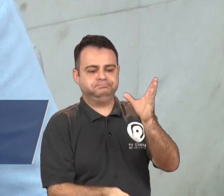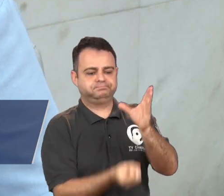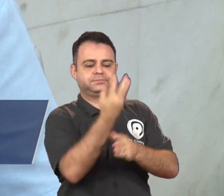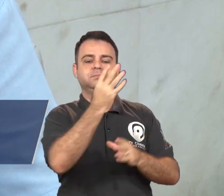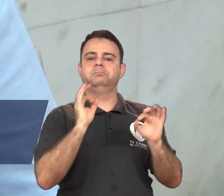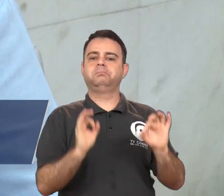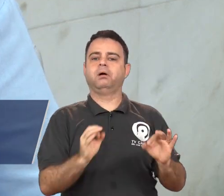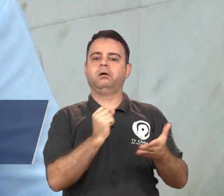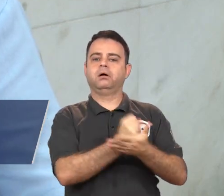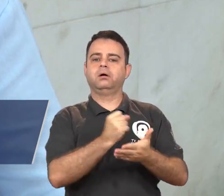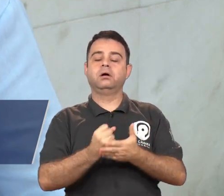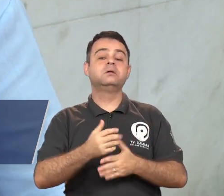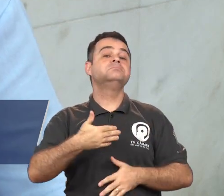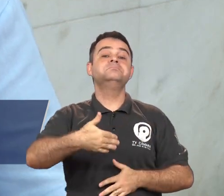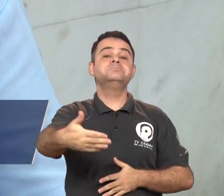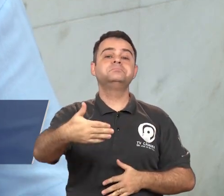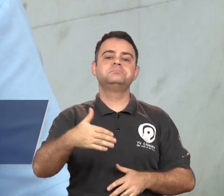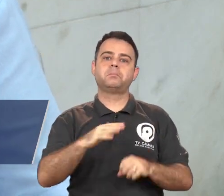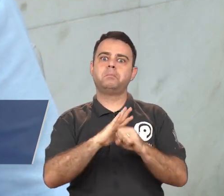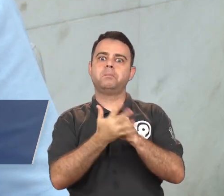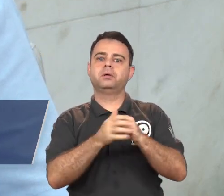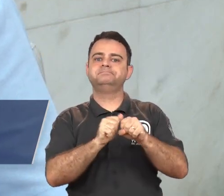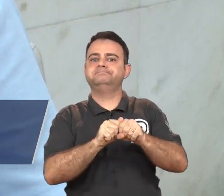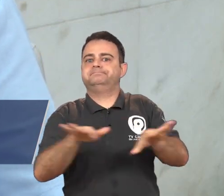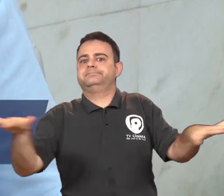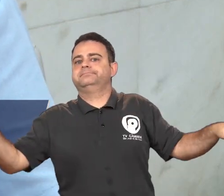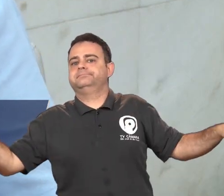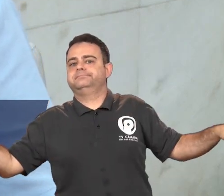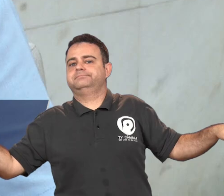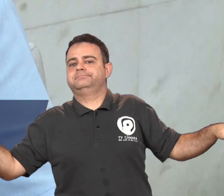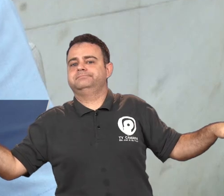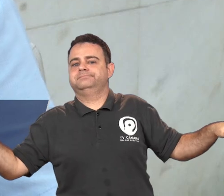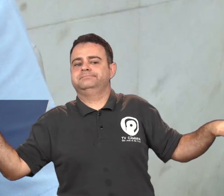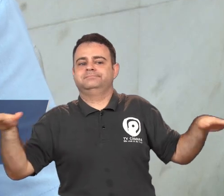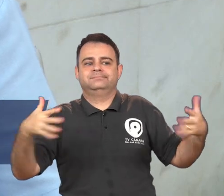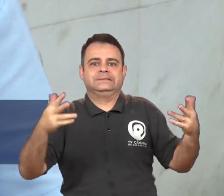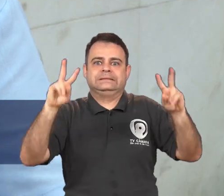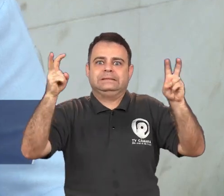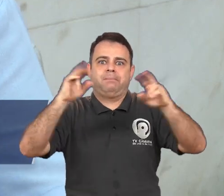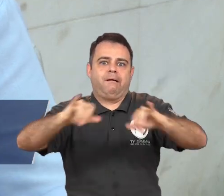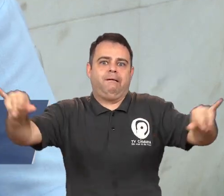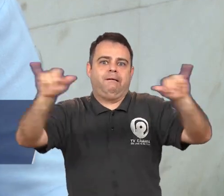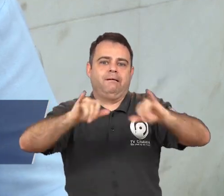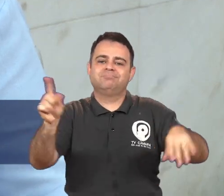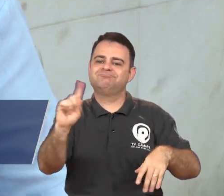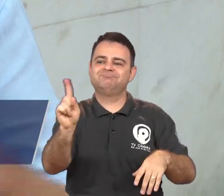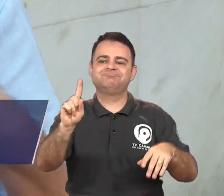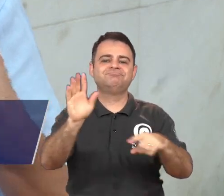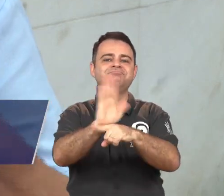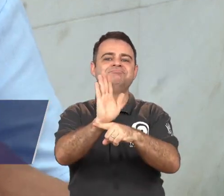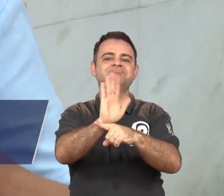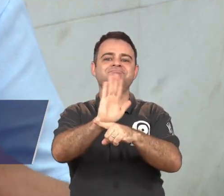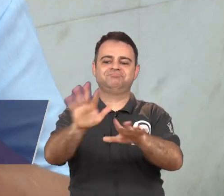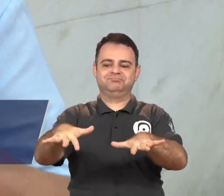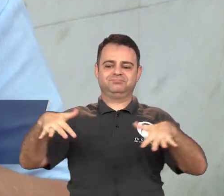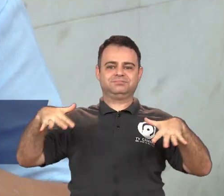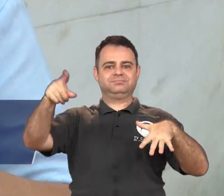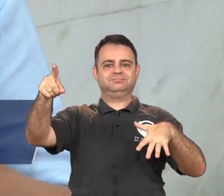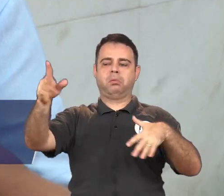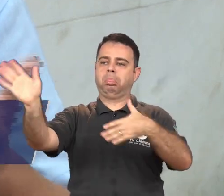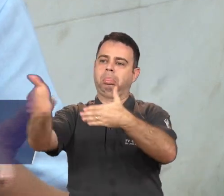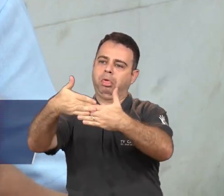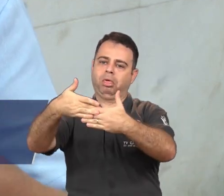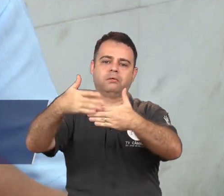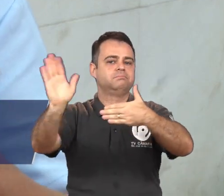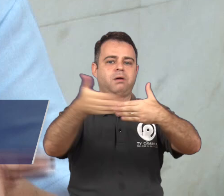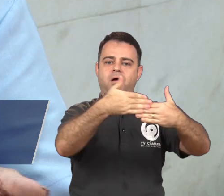pandemia. Aí, com a pandemia, a gente não pôde divulgar, porque os cinemas estavam fechados. Exato. Todo lugar que tinha